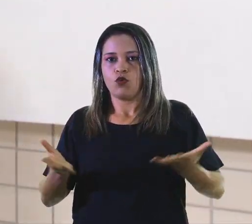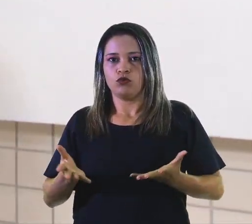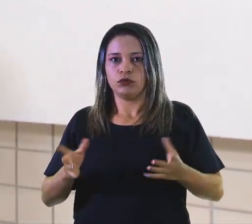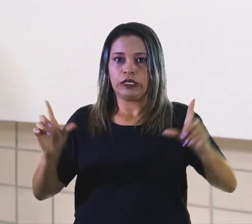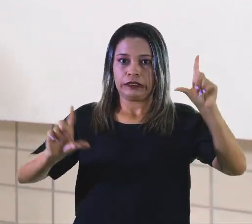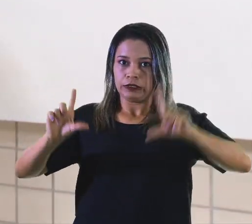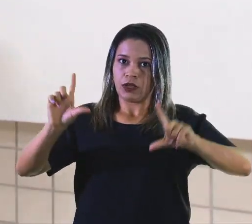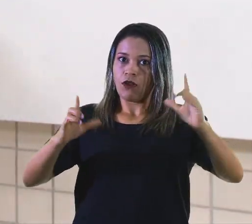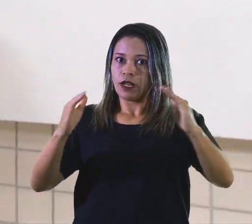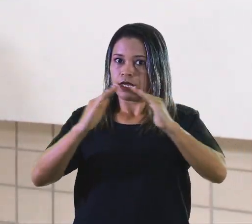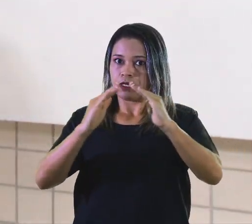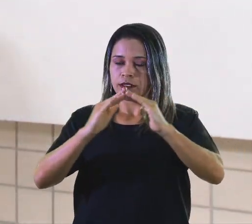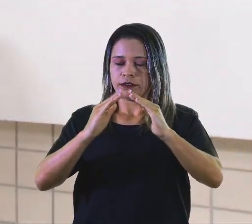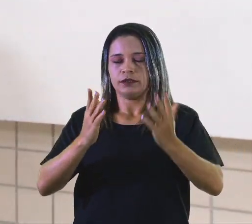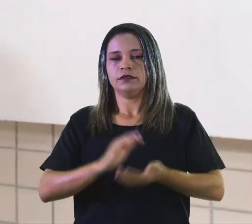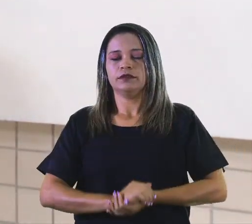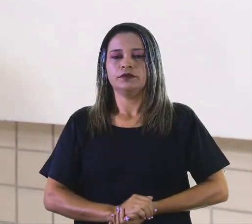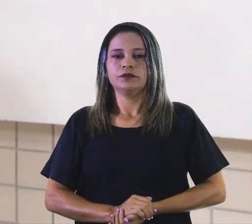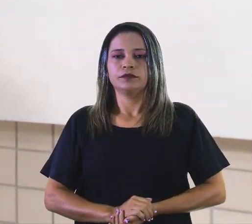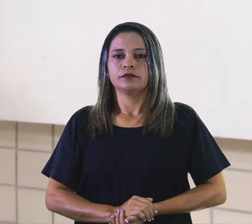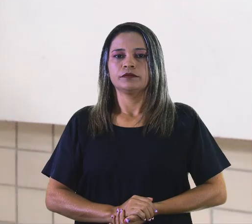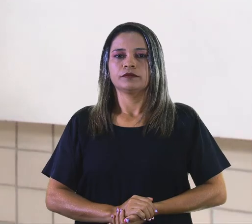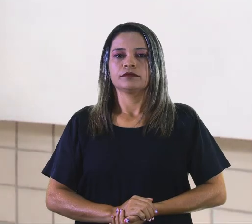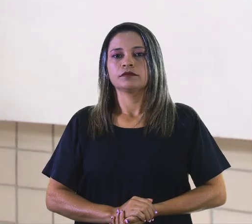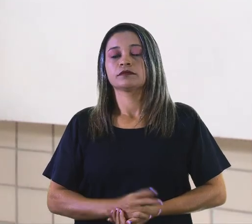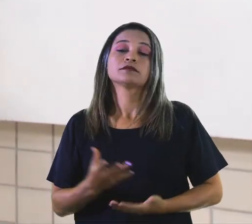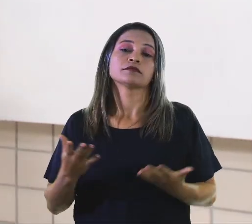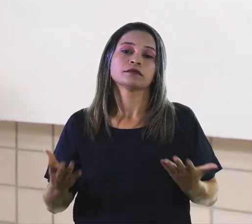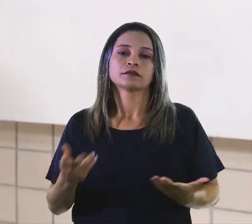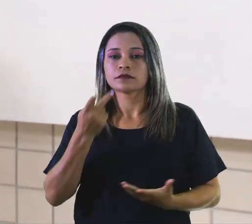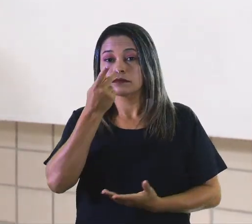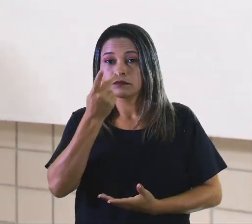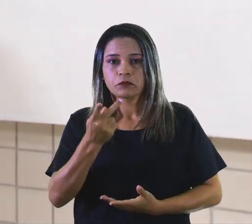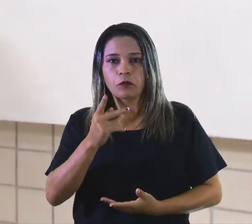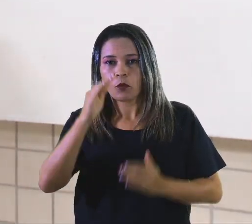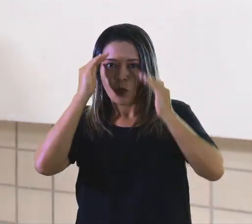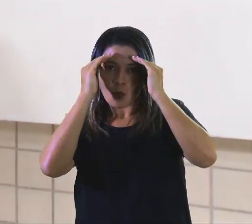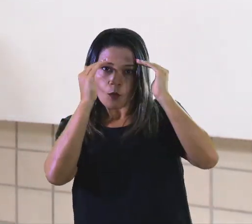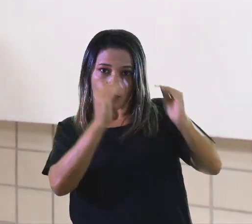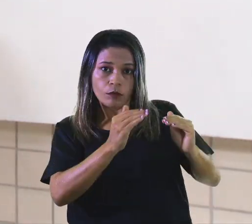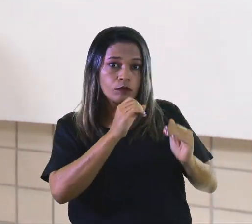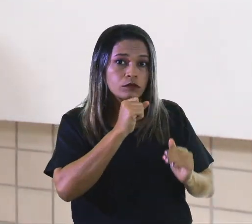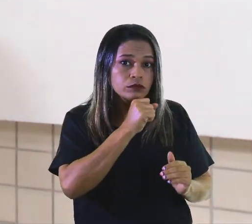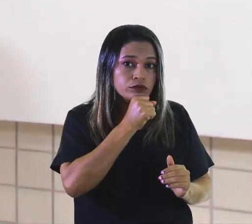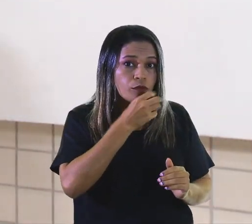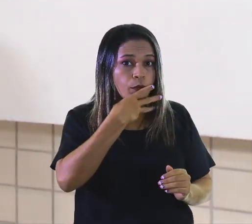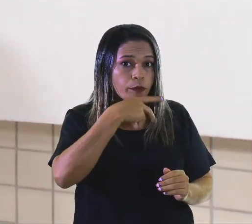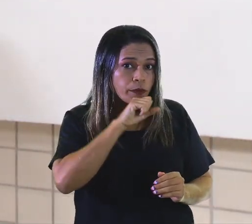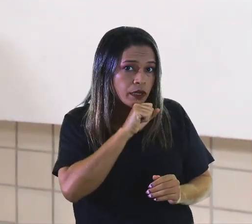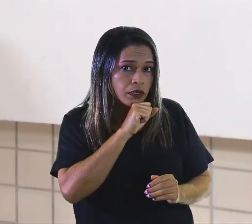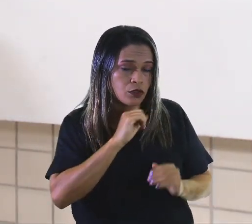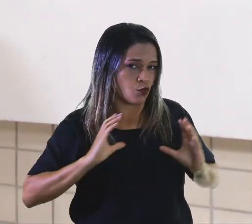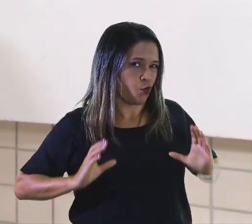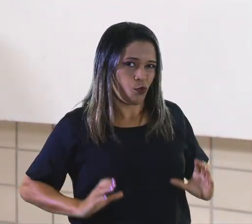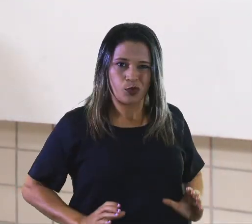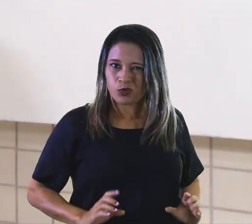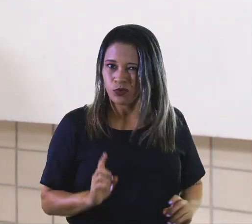em casa. E aí Pinóquio não obedeceu Gepeto, não se comportou bem, já começou por